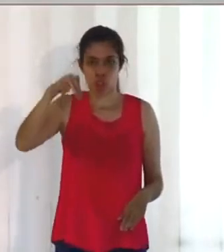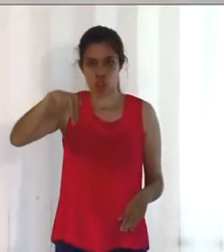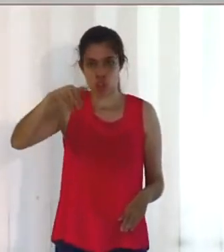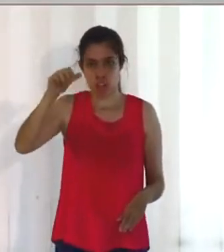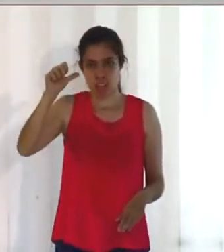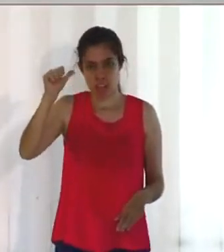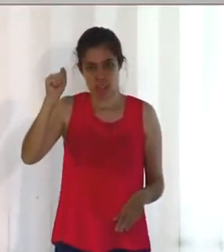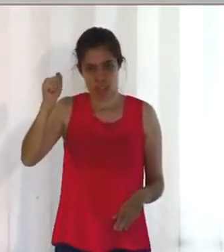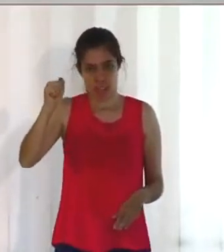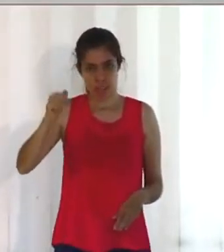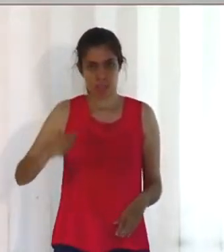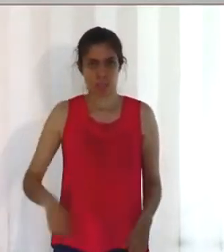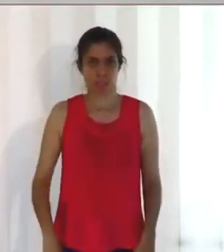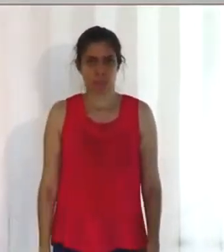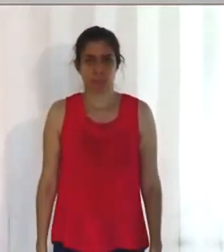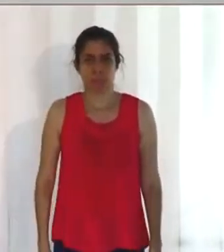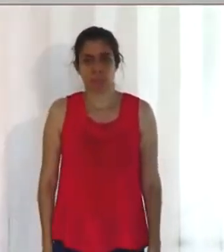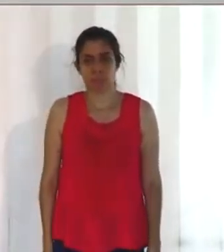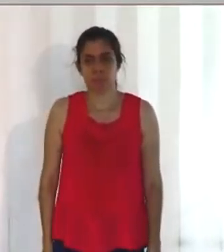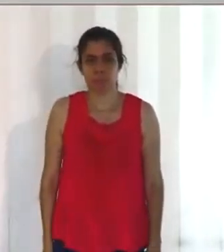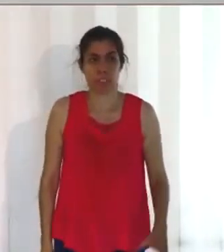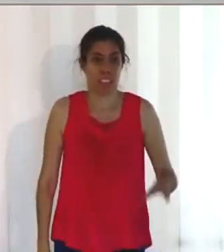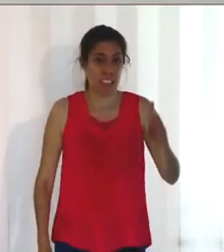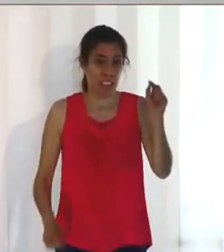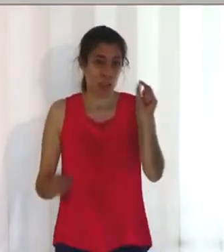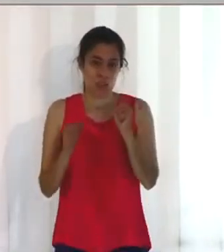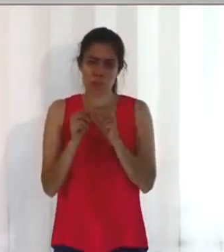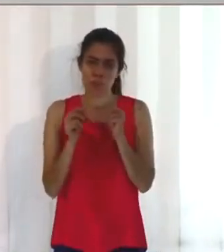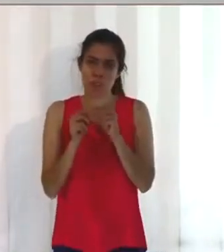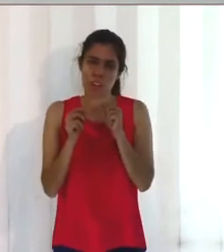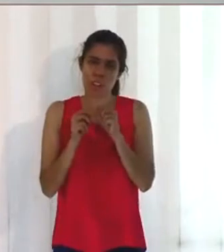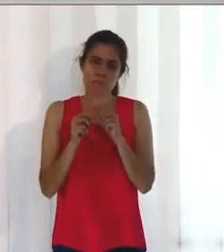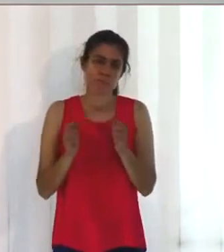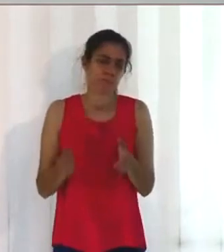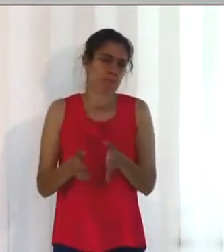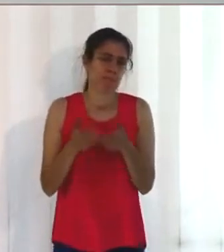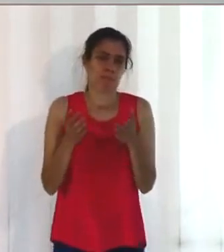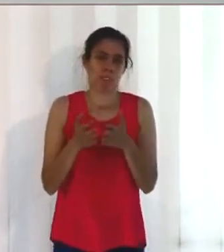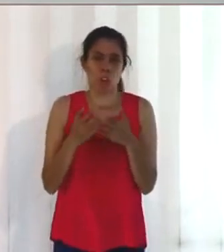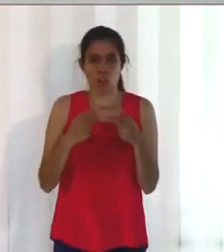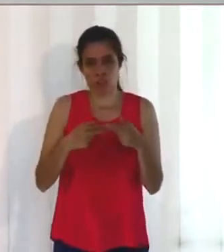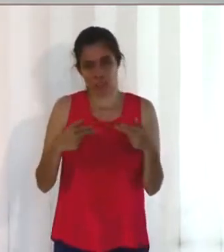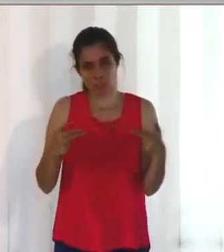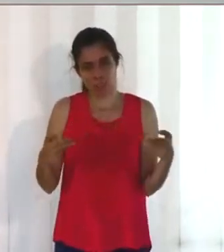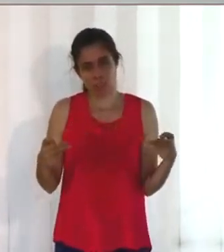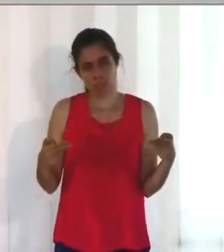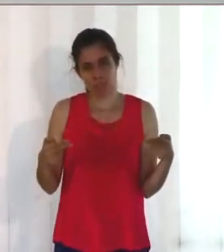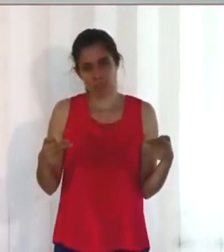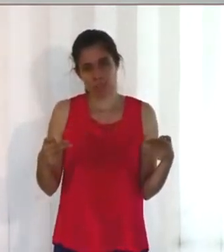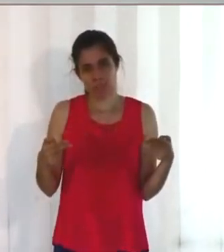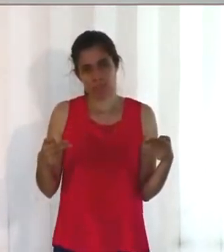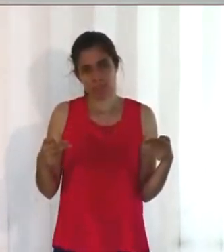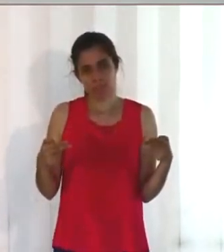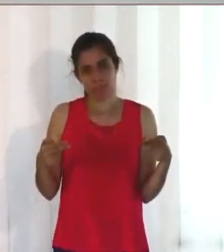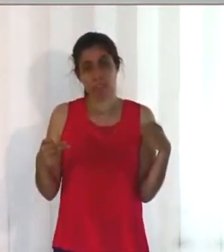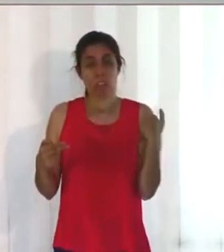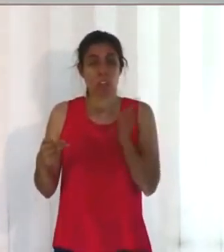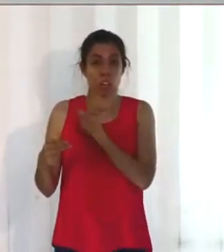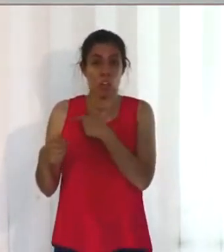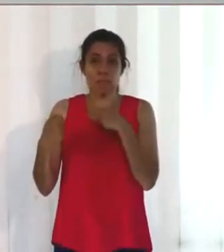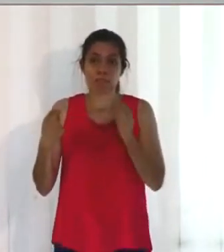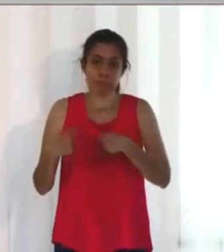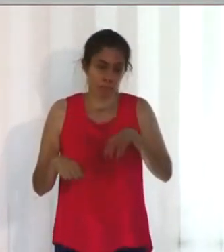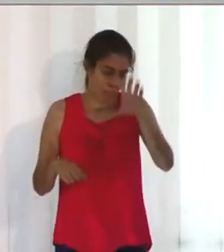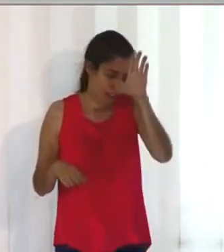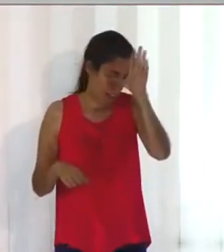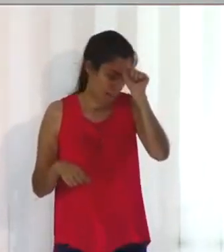do mar. Deus faz tantas coisas tão grandes e tão maravilhosas, que cabe ao homem aprender com